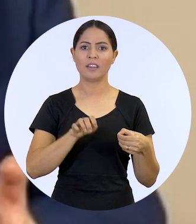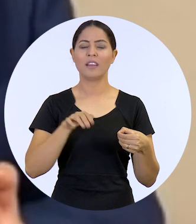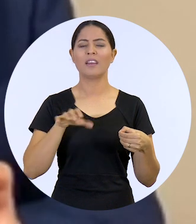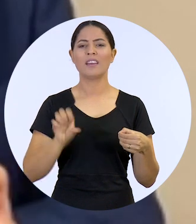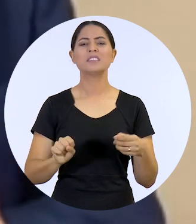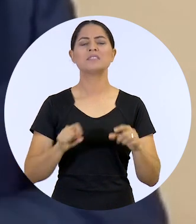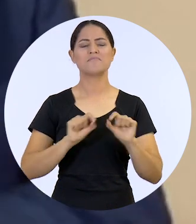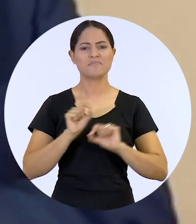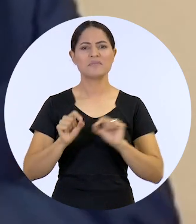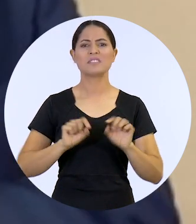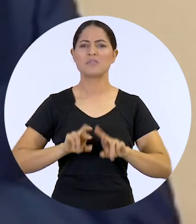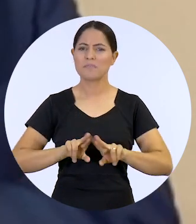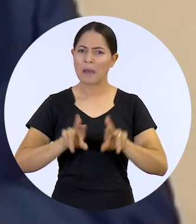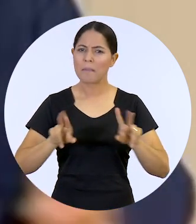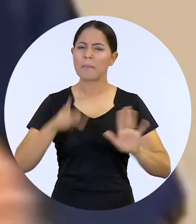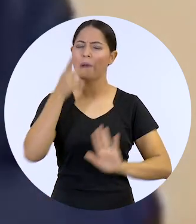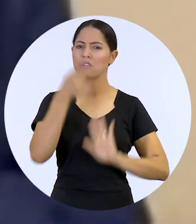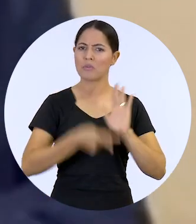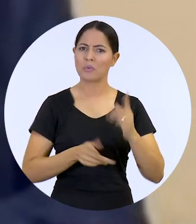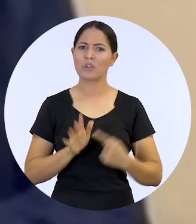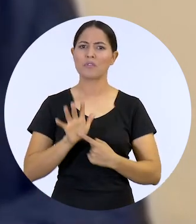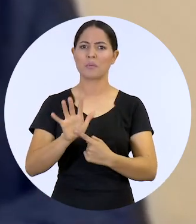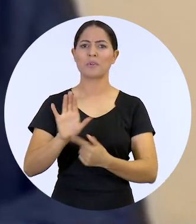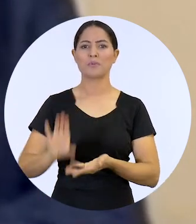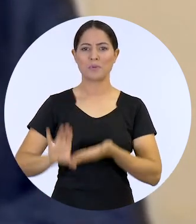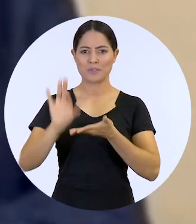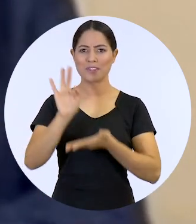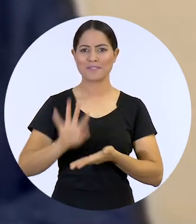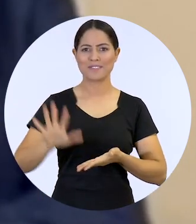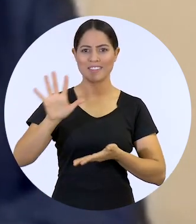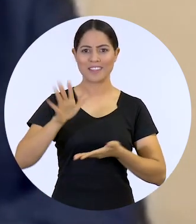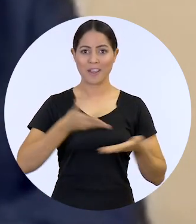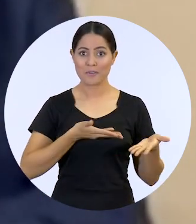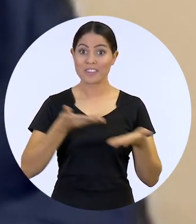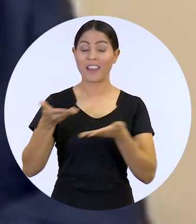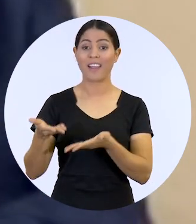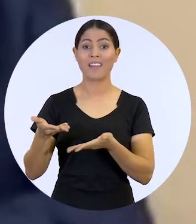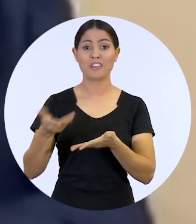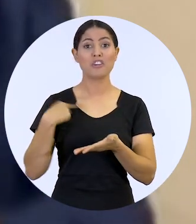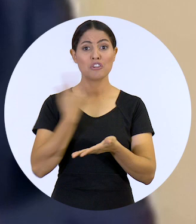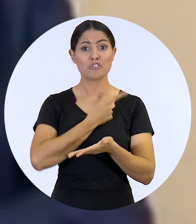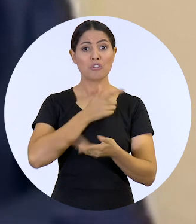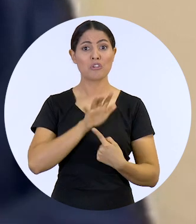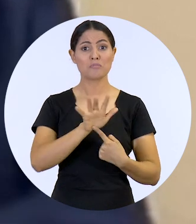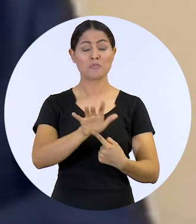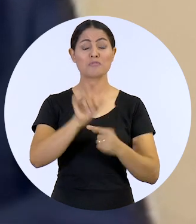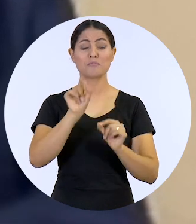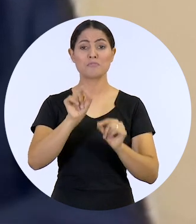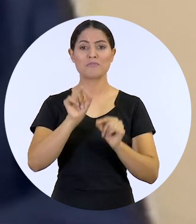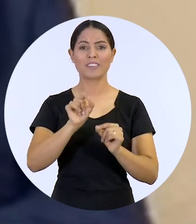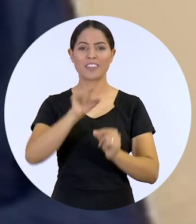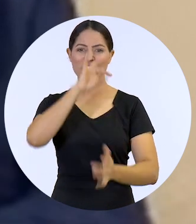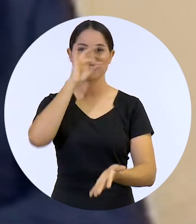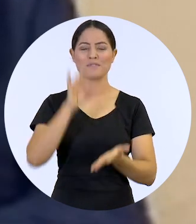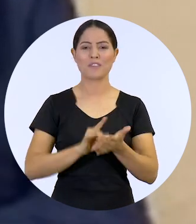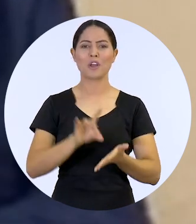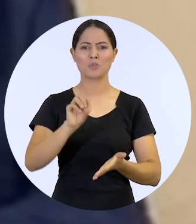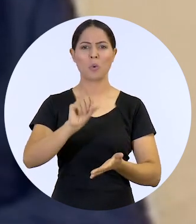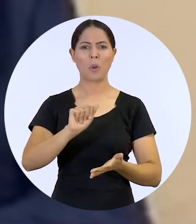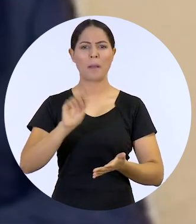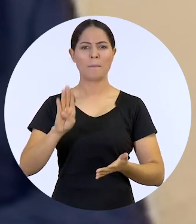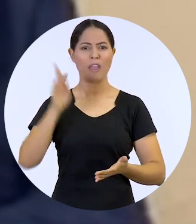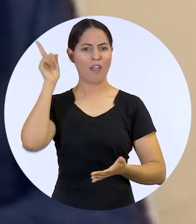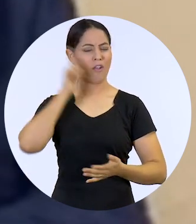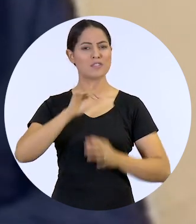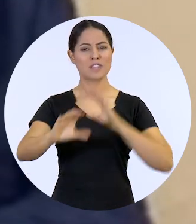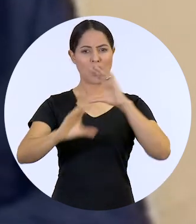esse projeto, quando apresentamos ele ao plenário do Conselho Federal, nós mostramos efetivamente que é um meio adequado